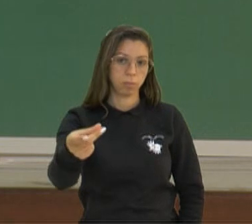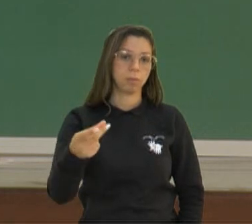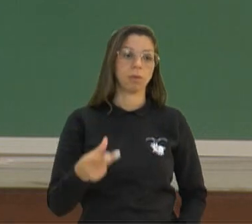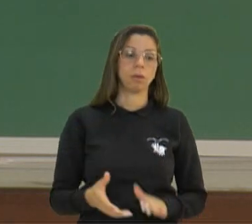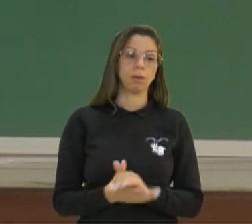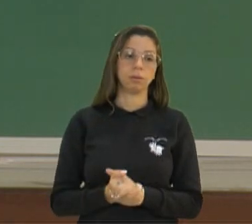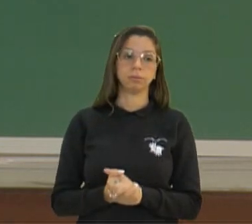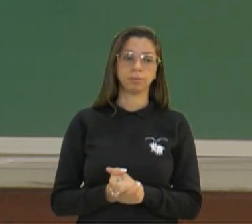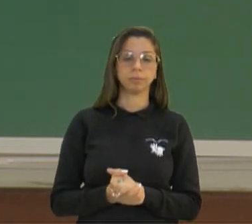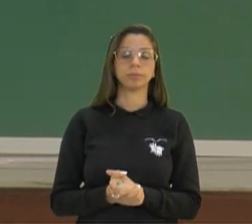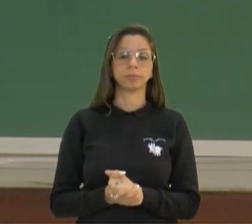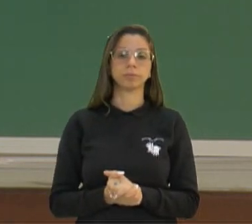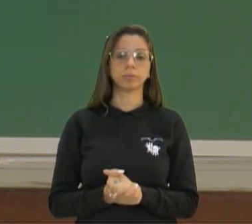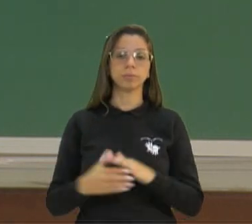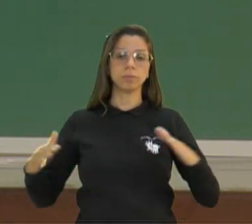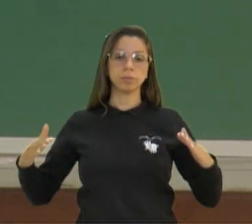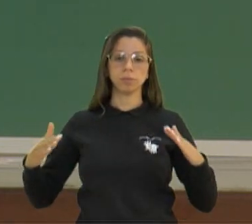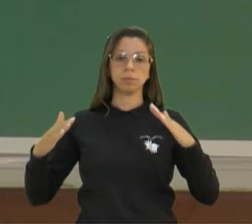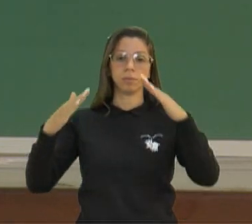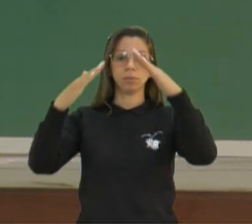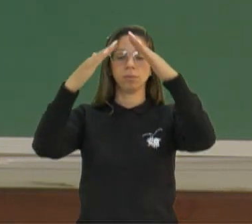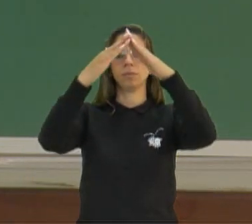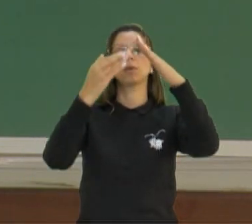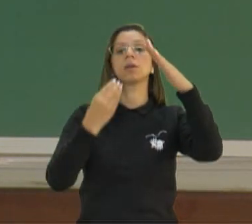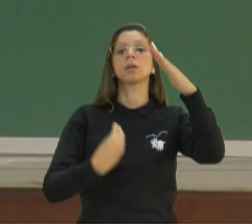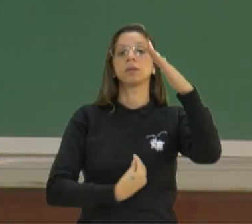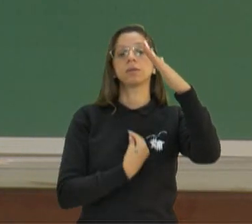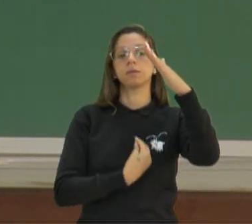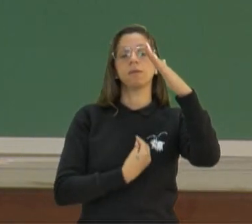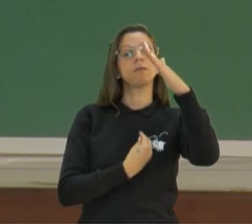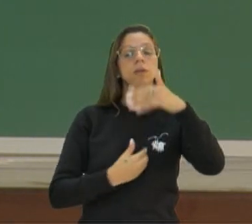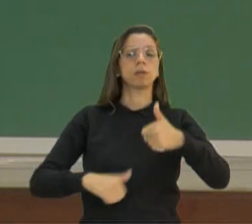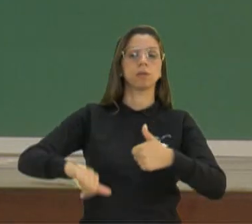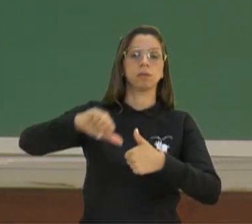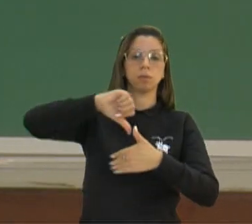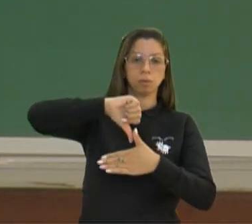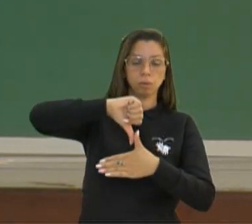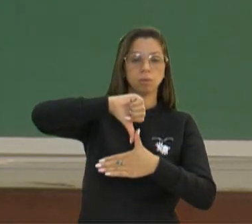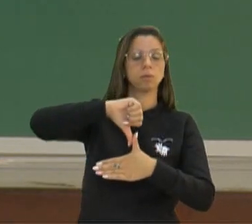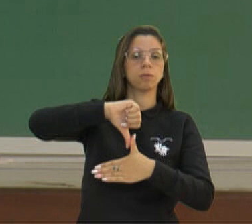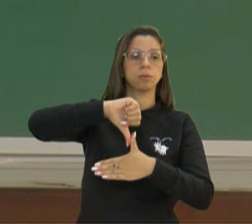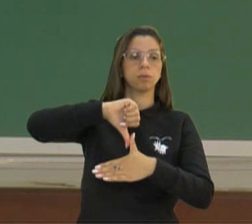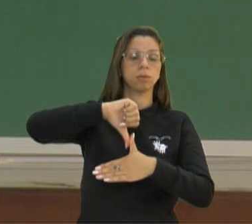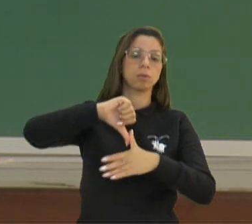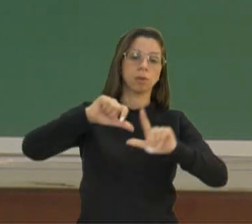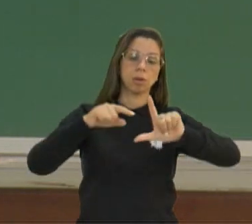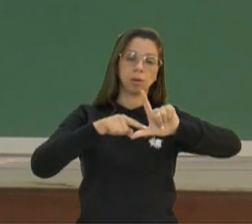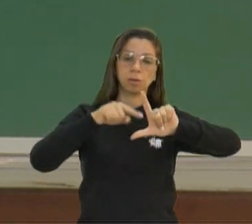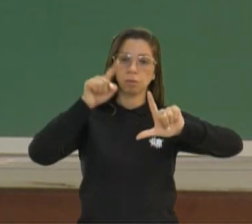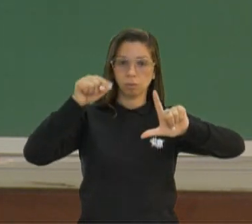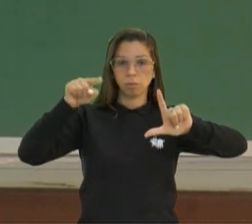de 2020, né, deste ano, da população da América do Sul. A pirâmide etária é um gráfico que nos